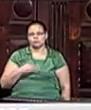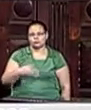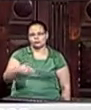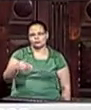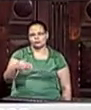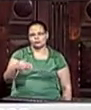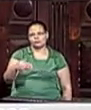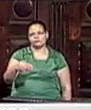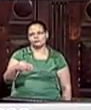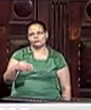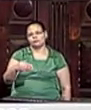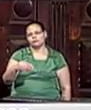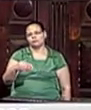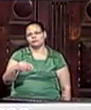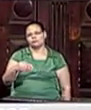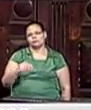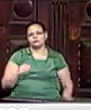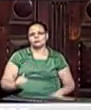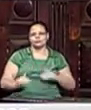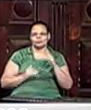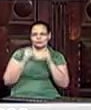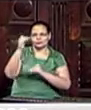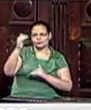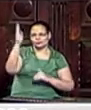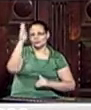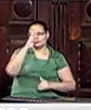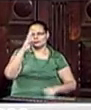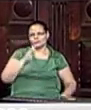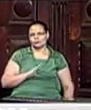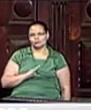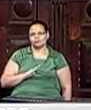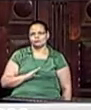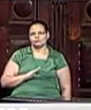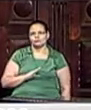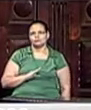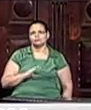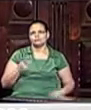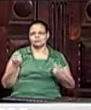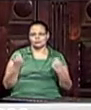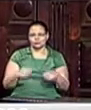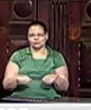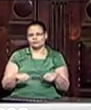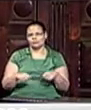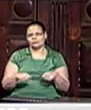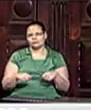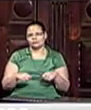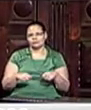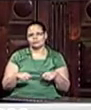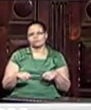partir da soberania nacional, a possibilidade